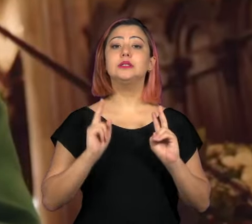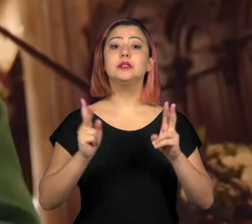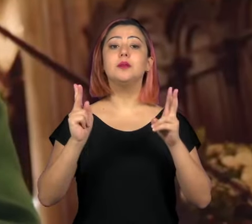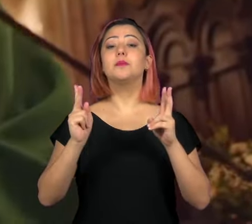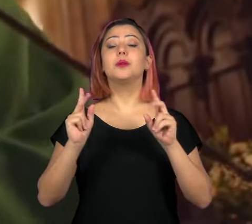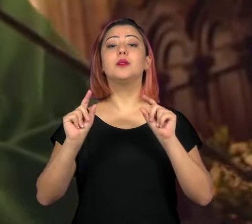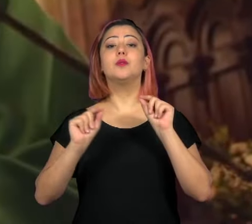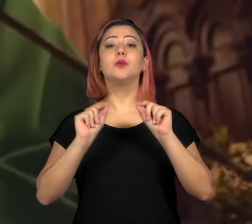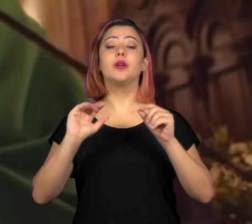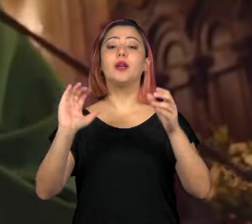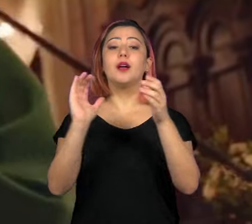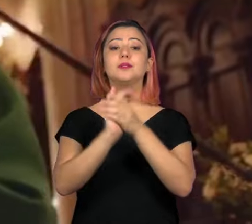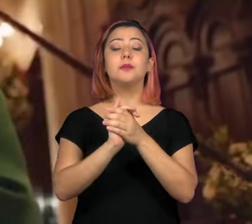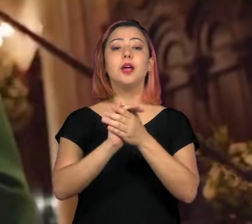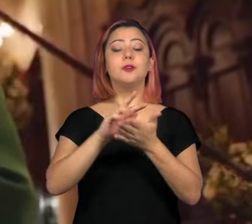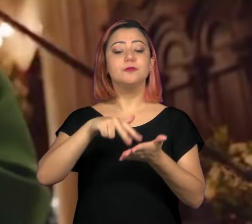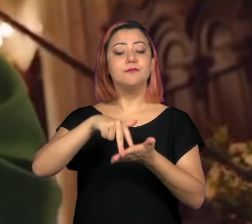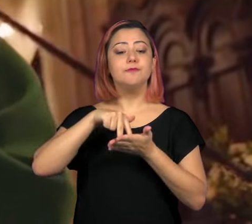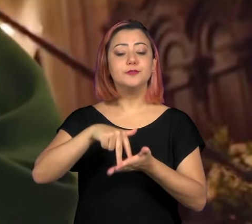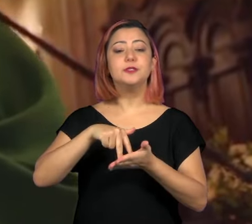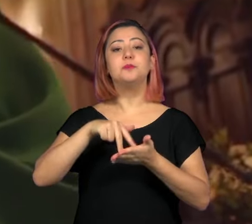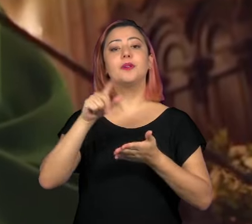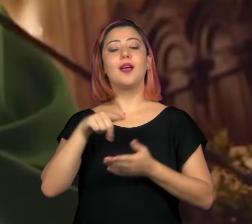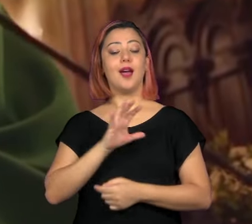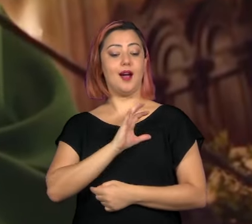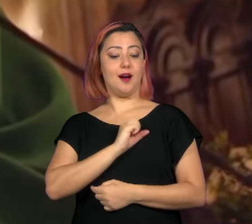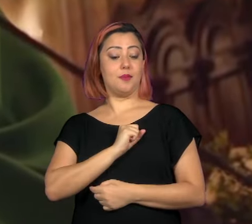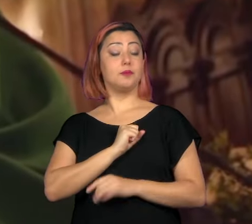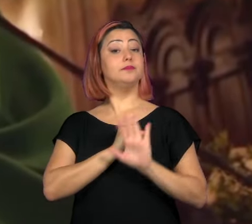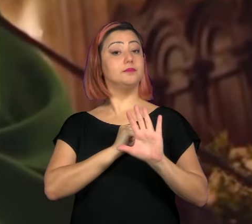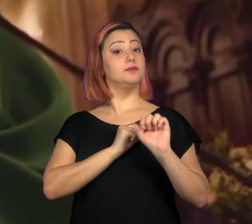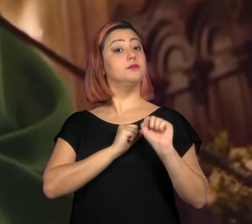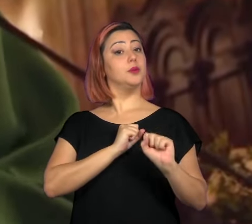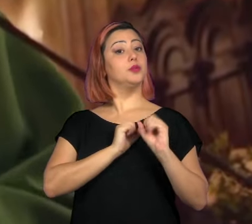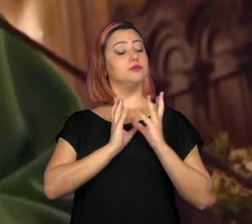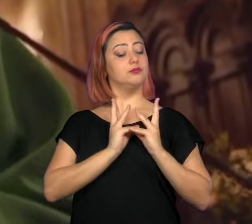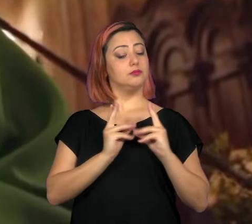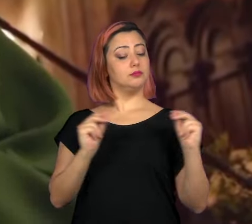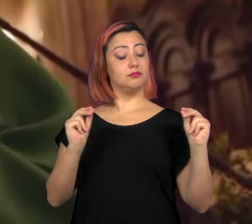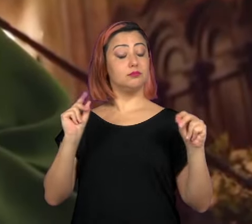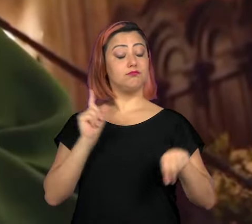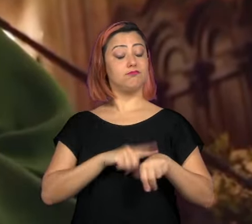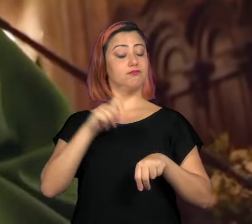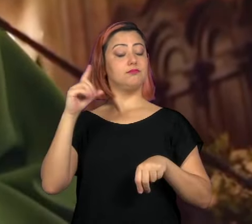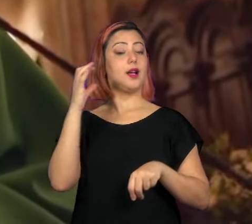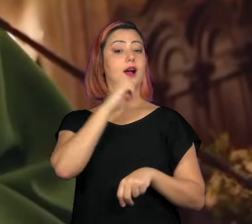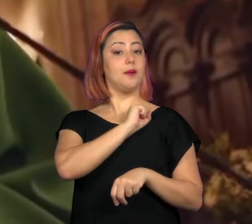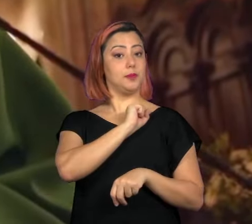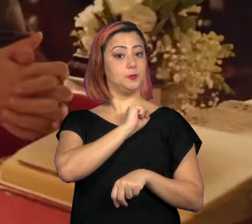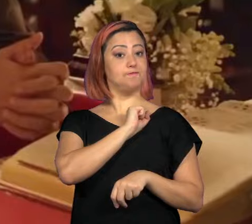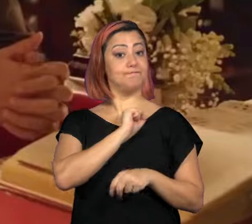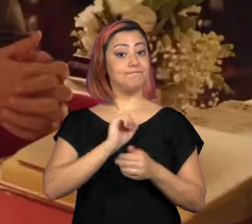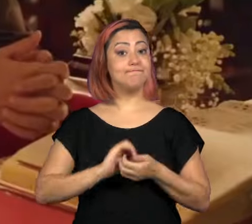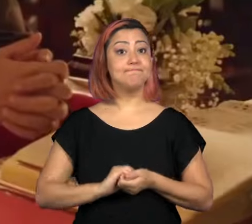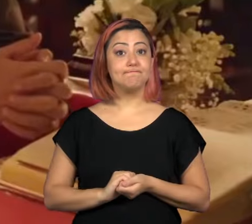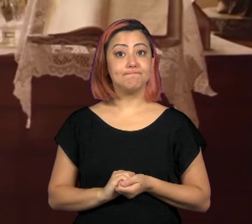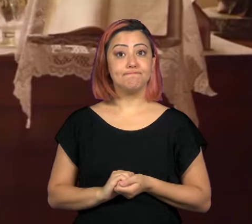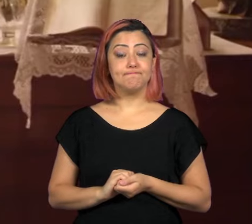amor, que pode desaparecer de uma hora para outra.